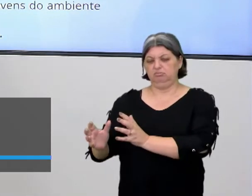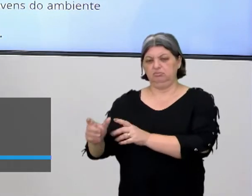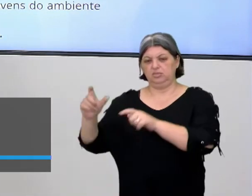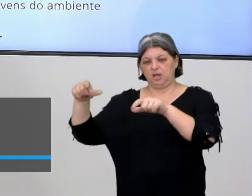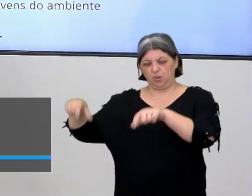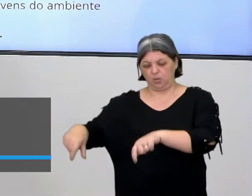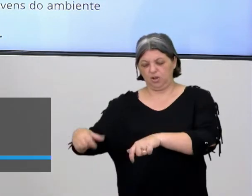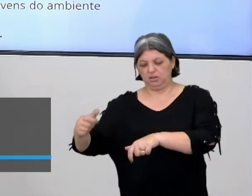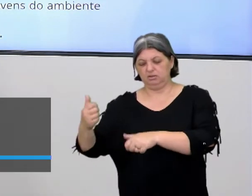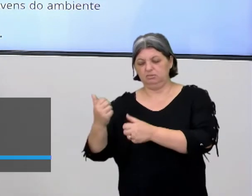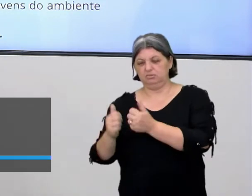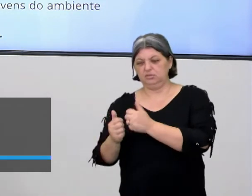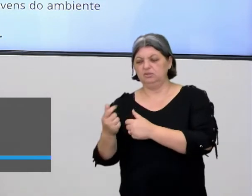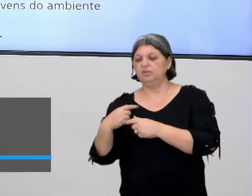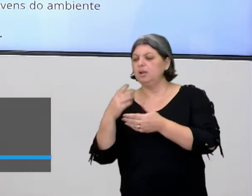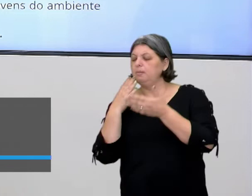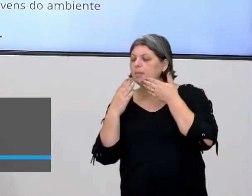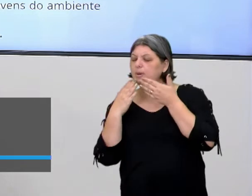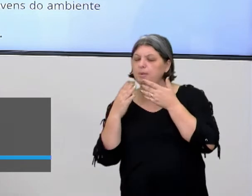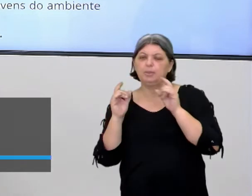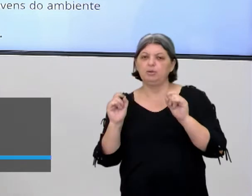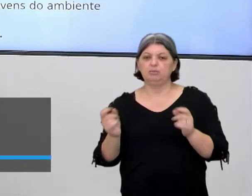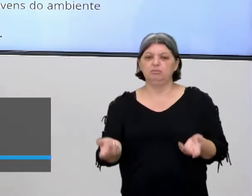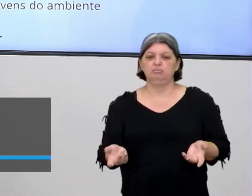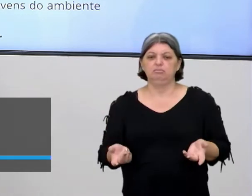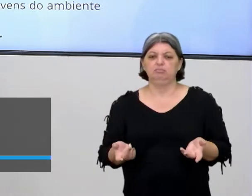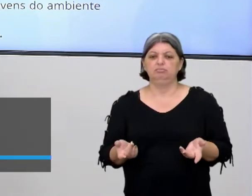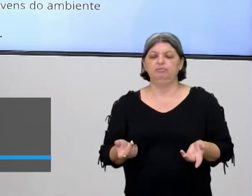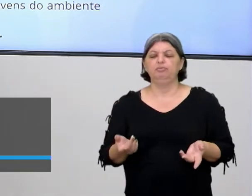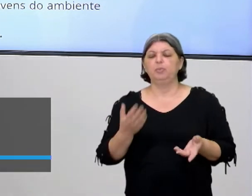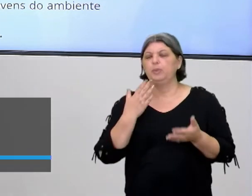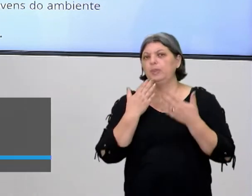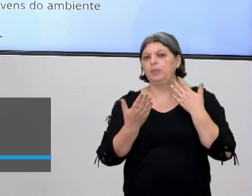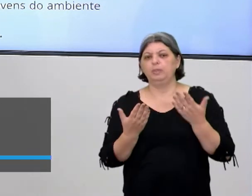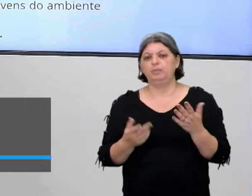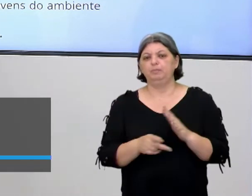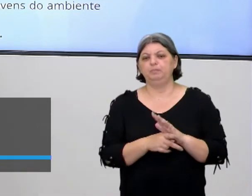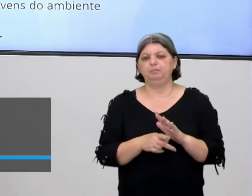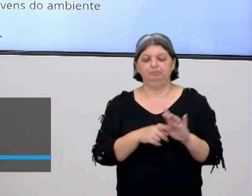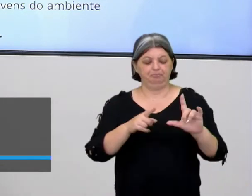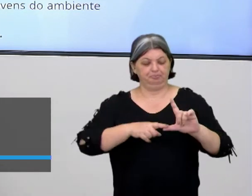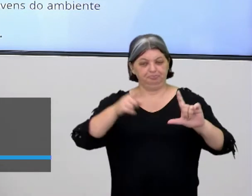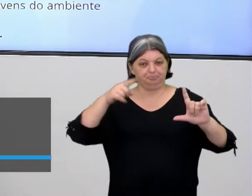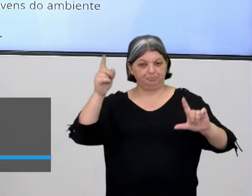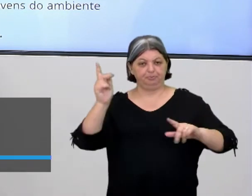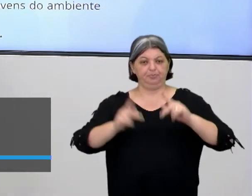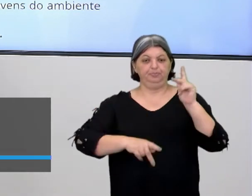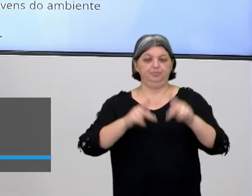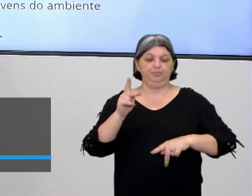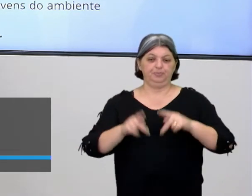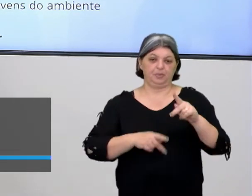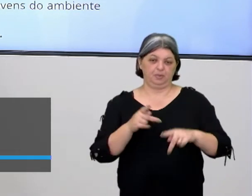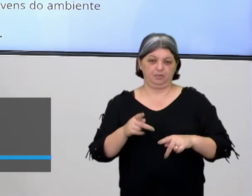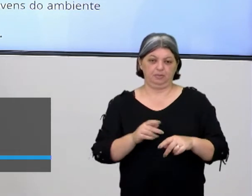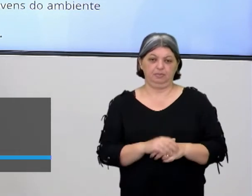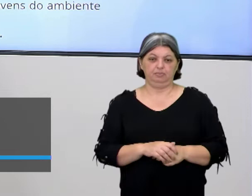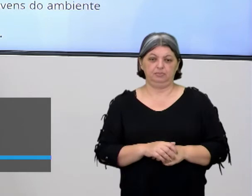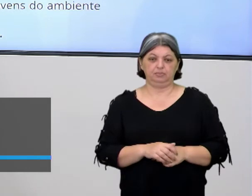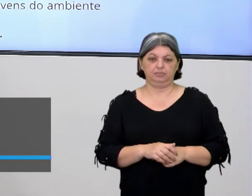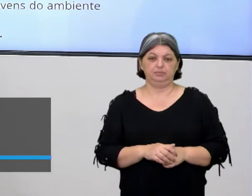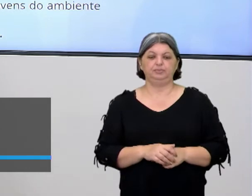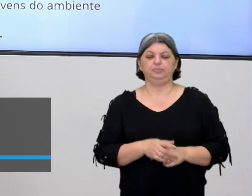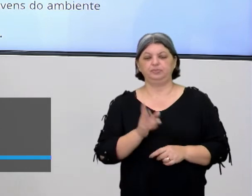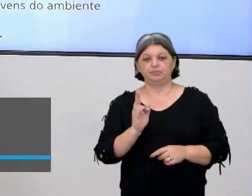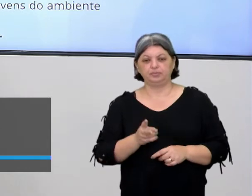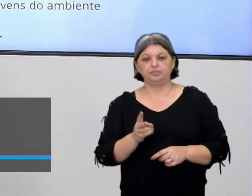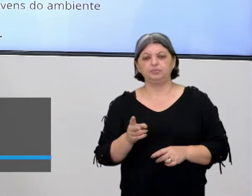Vamos conversar aí. O que a gente vai conversar? Vamos conversar sobre população, índices aí. Pega aí as referências que a gente tem, pega um